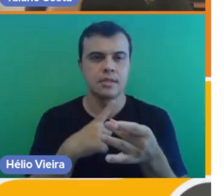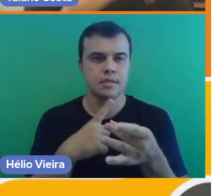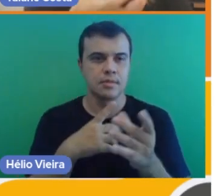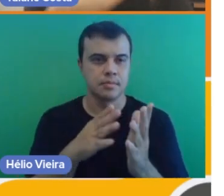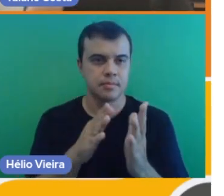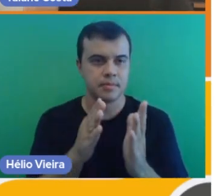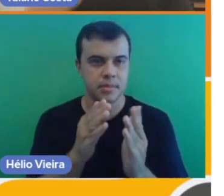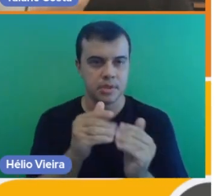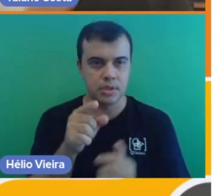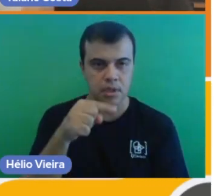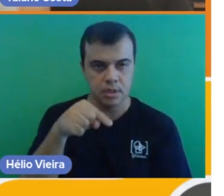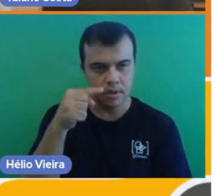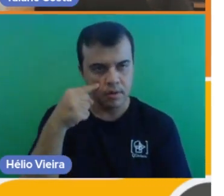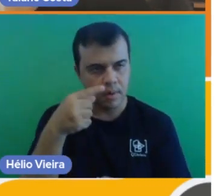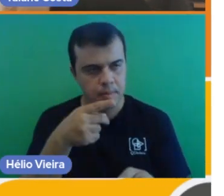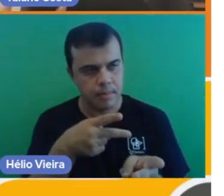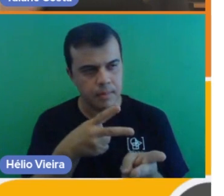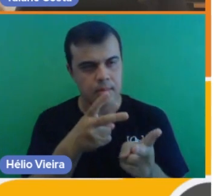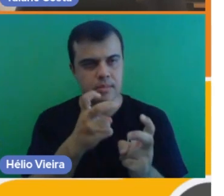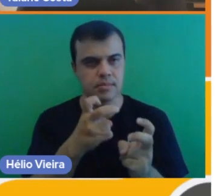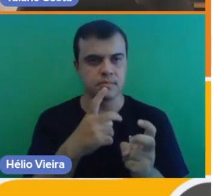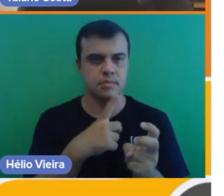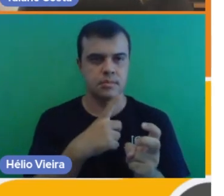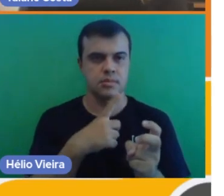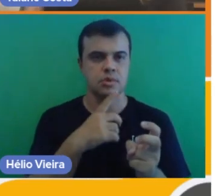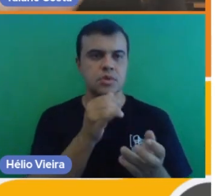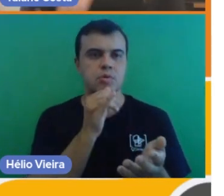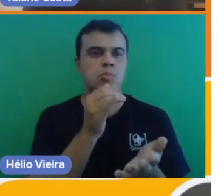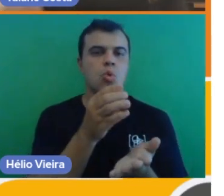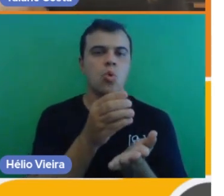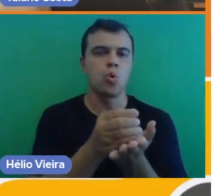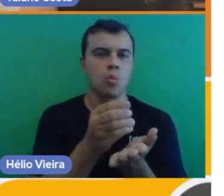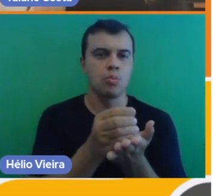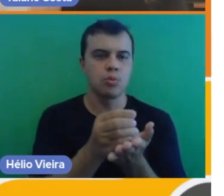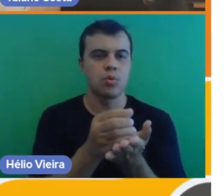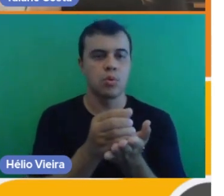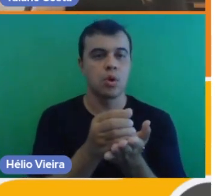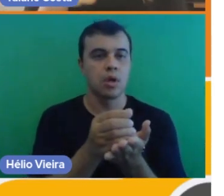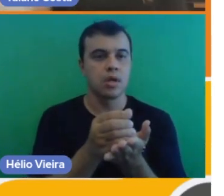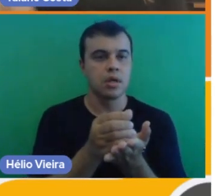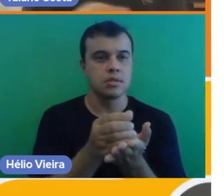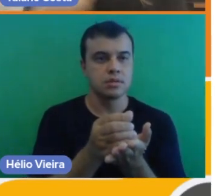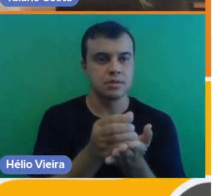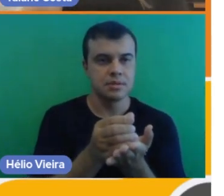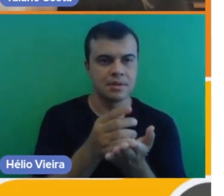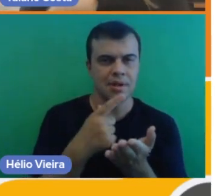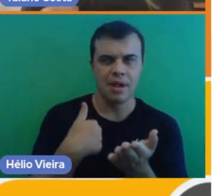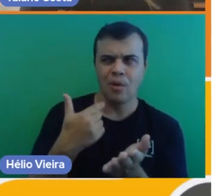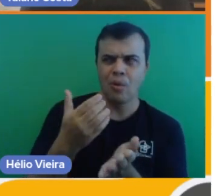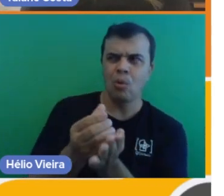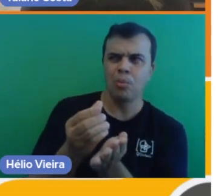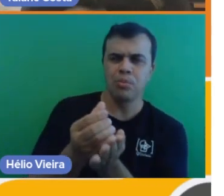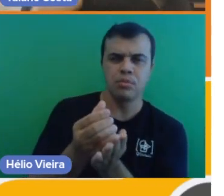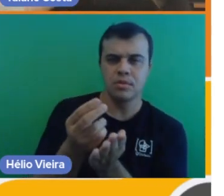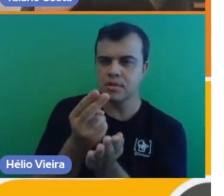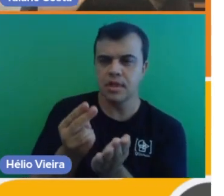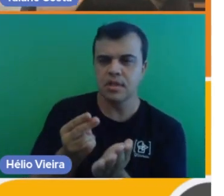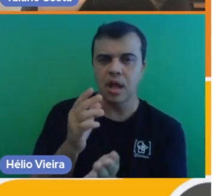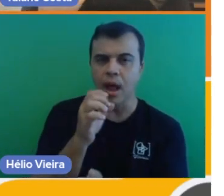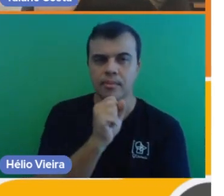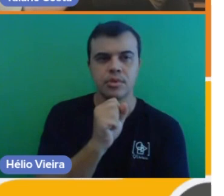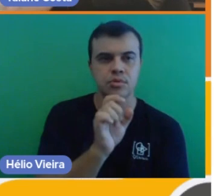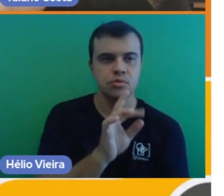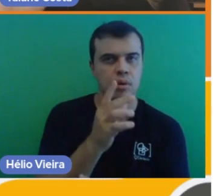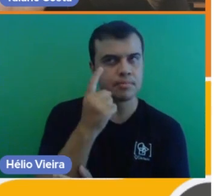para que eles observem, né? Por exemplo, um copo. Desenhar um copo, às vezes a criança assim, desenhar o copo, já desenha o copo do